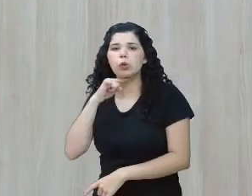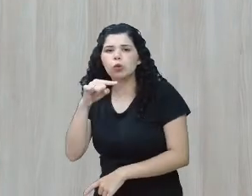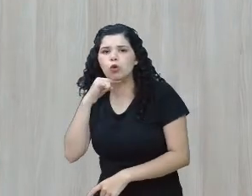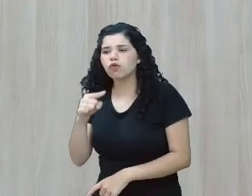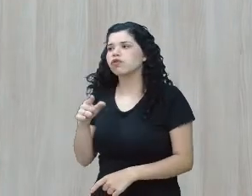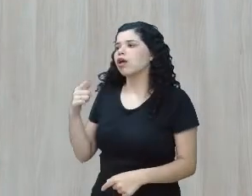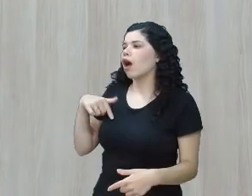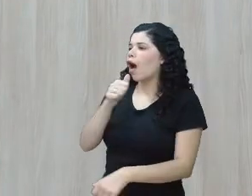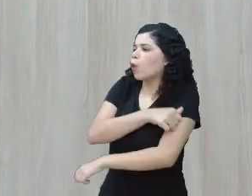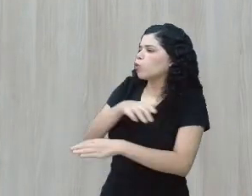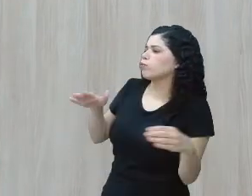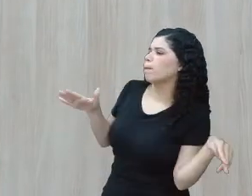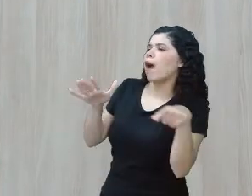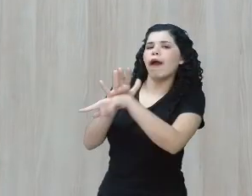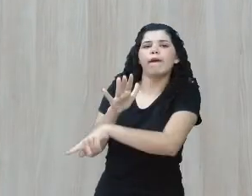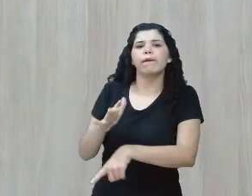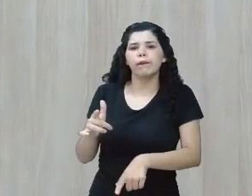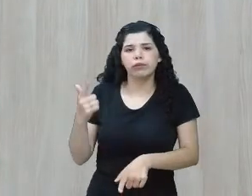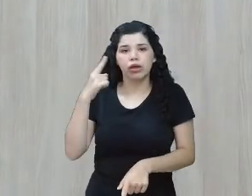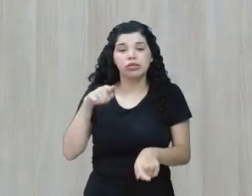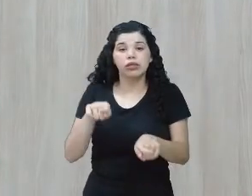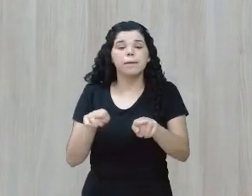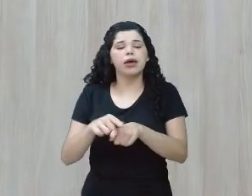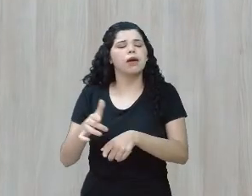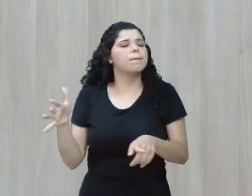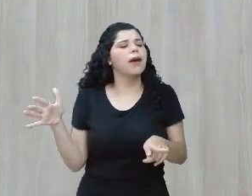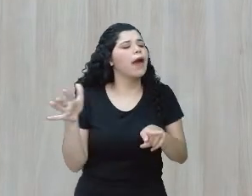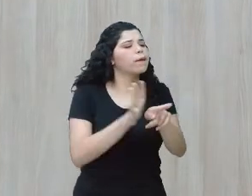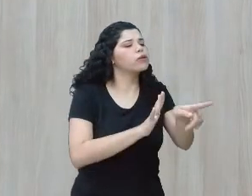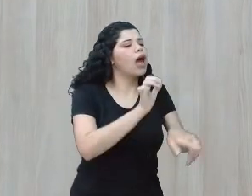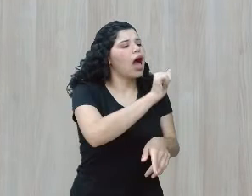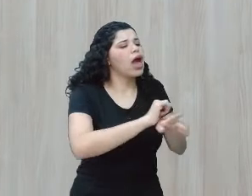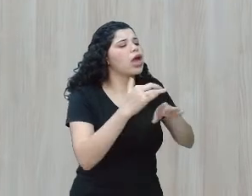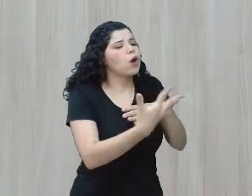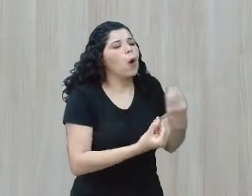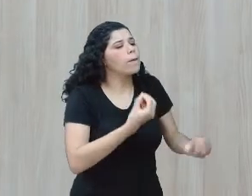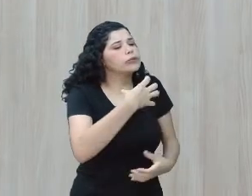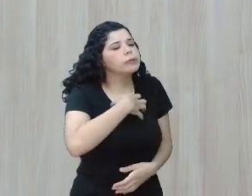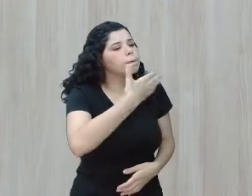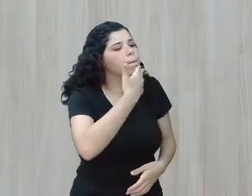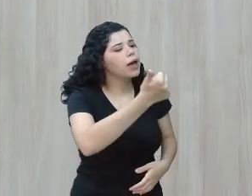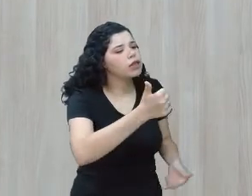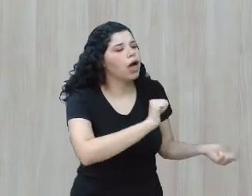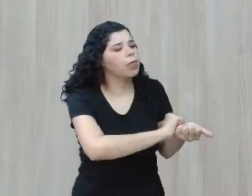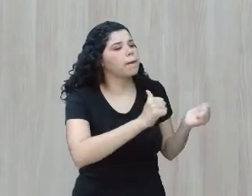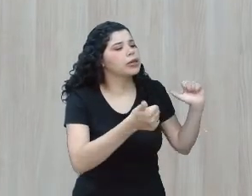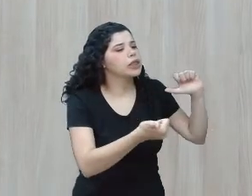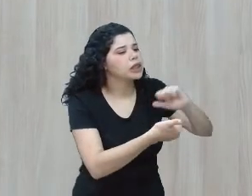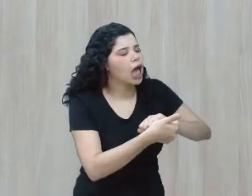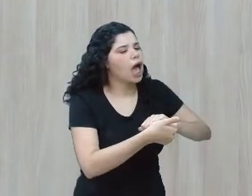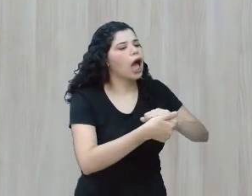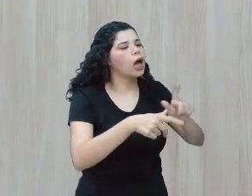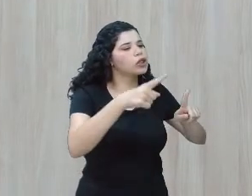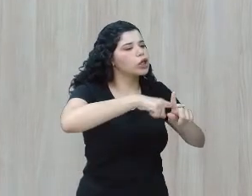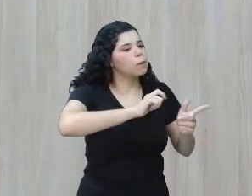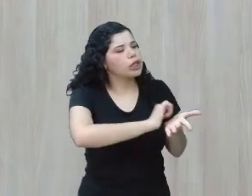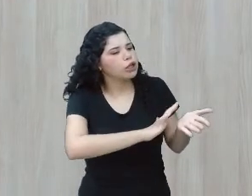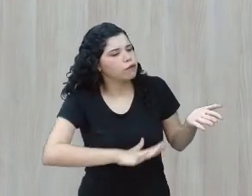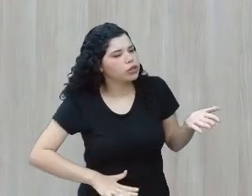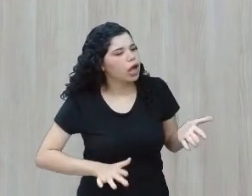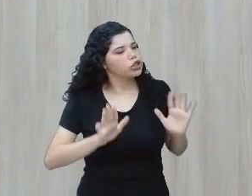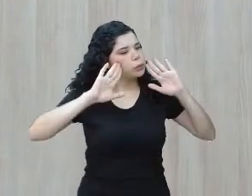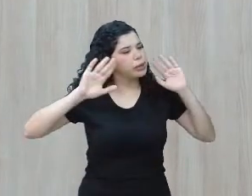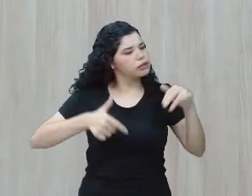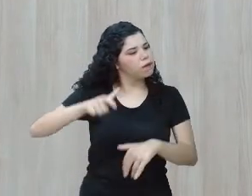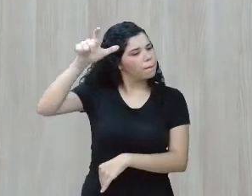ele pergunta ao profissional do AE, não é, como deve fazer, qual é a melhor maneira de adaptar uma atividade para aquele estudante. Mas